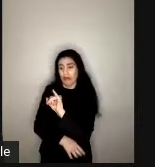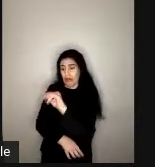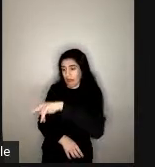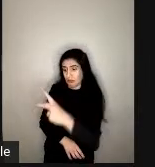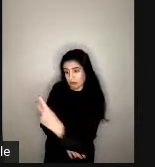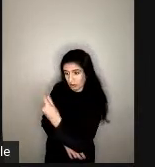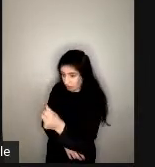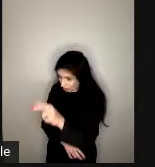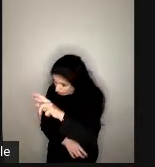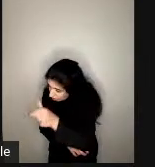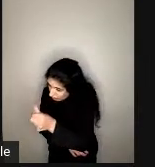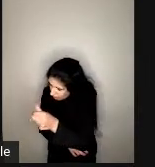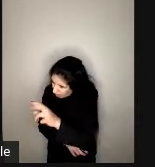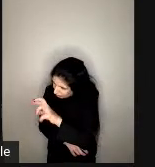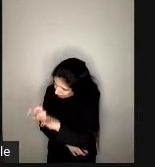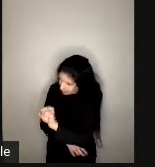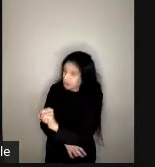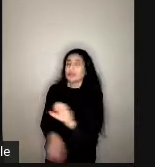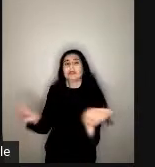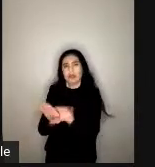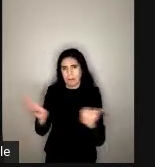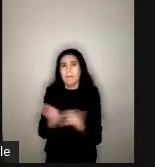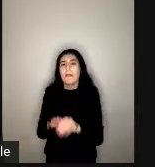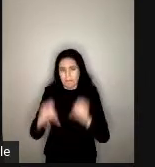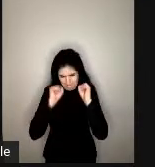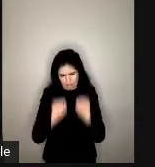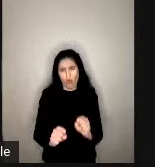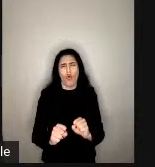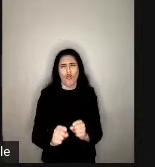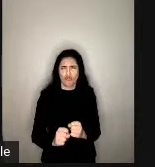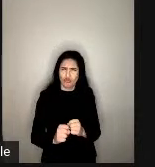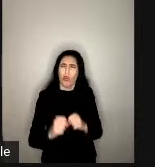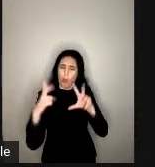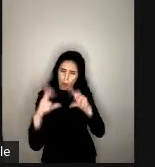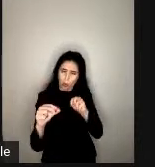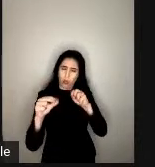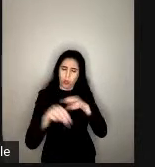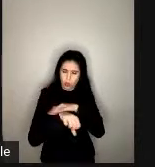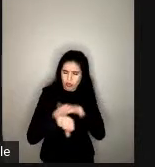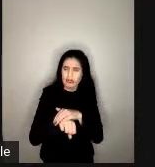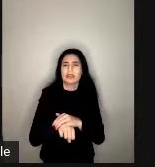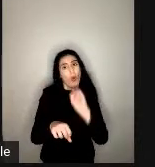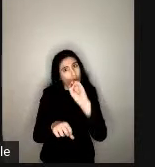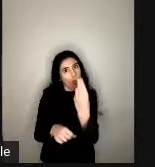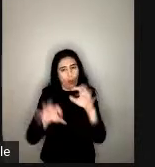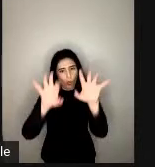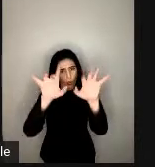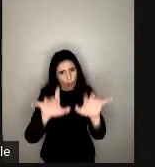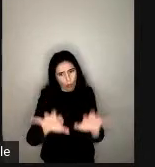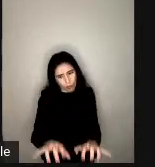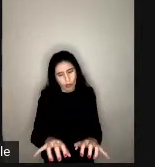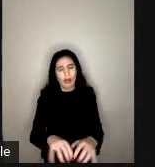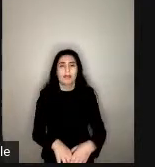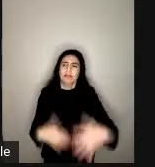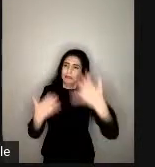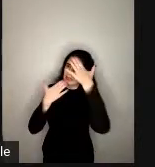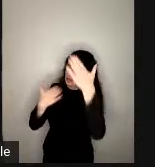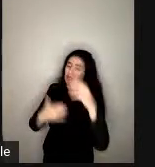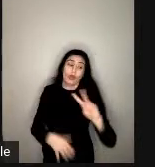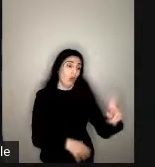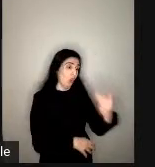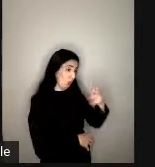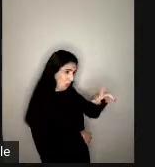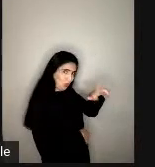estar disponíveis para falar com vocês. Então, fiquem à vontade. Além desses agradecimentos que o Hugo fez, eu queria